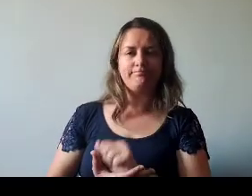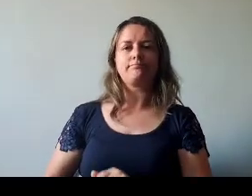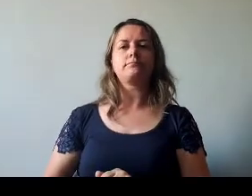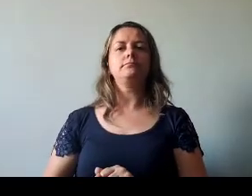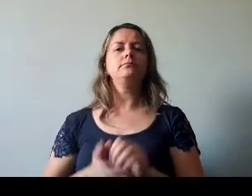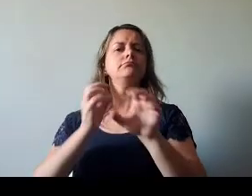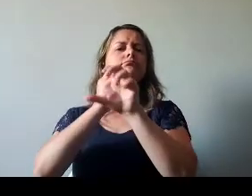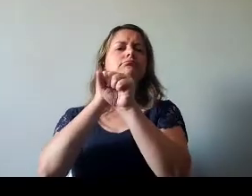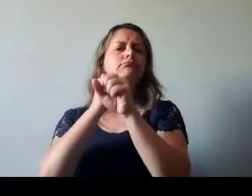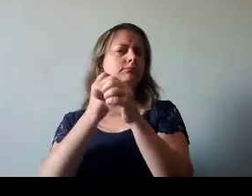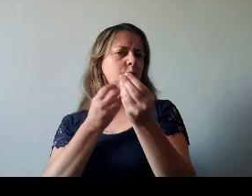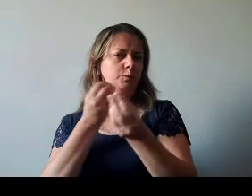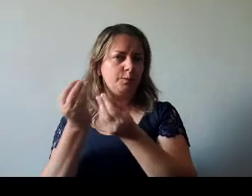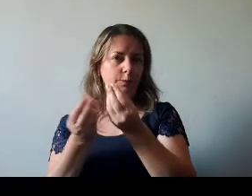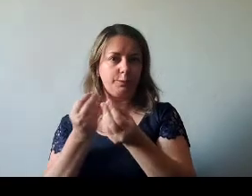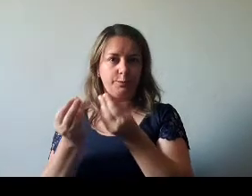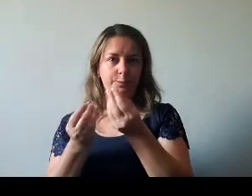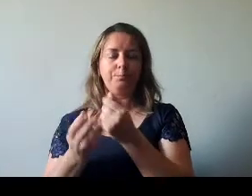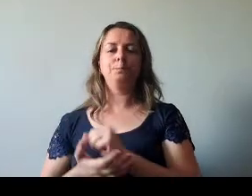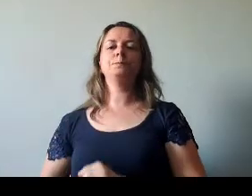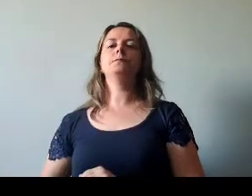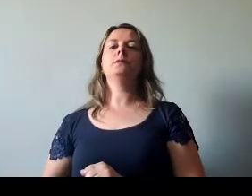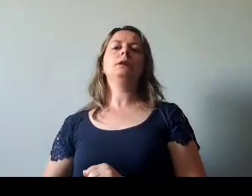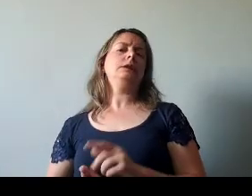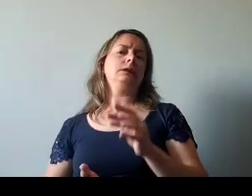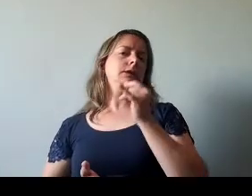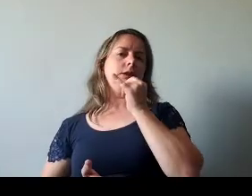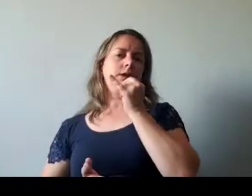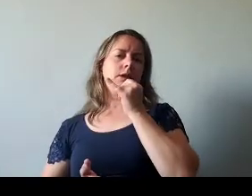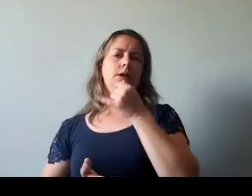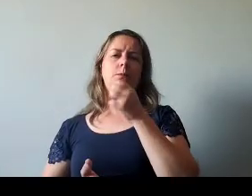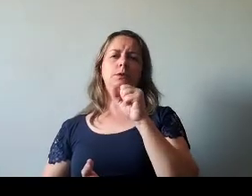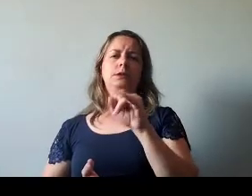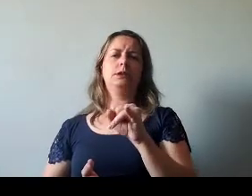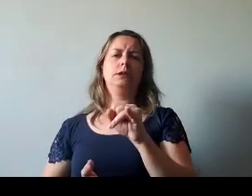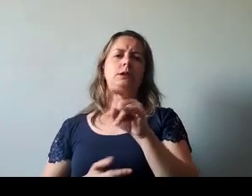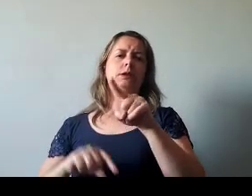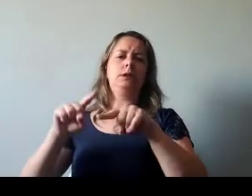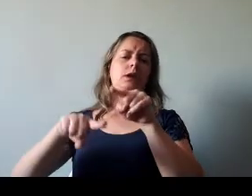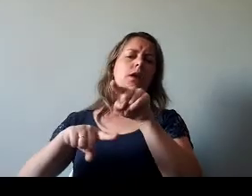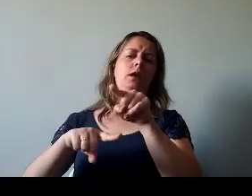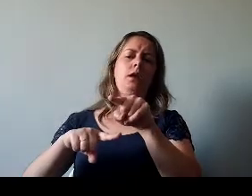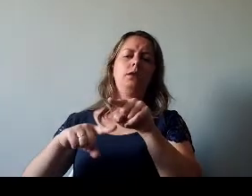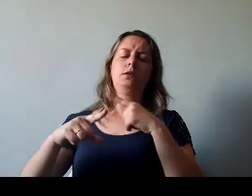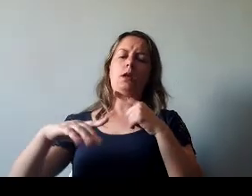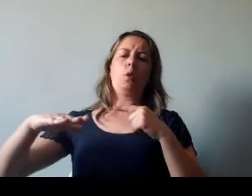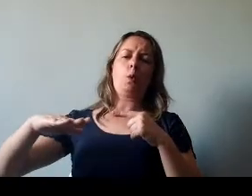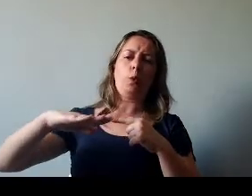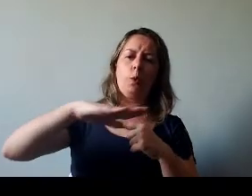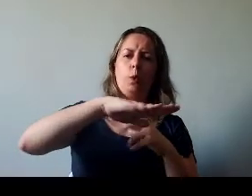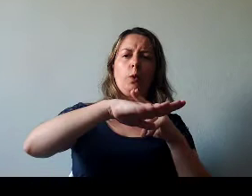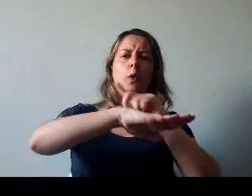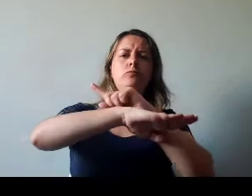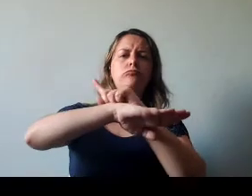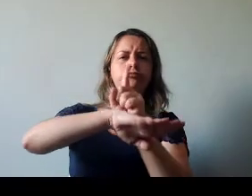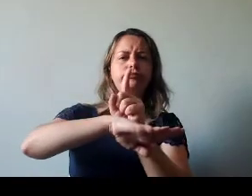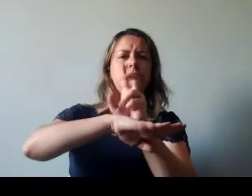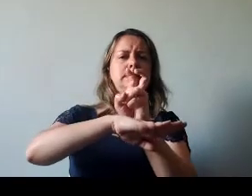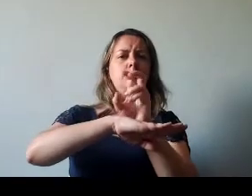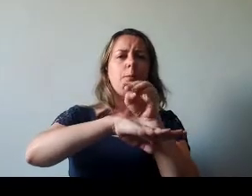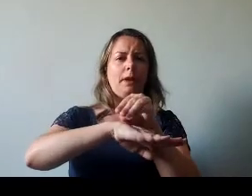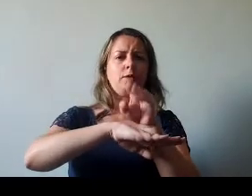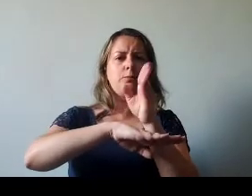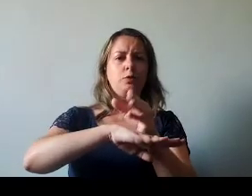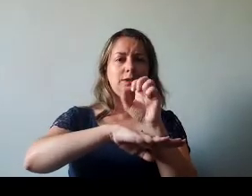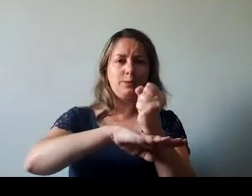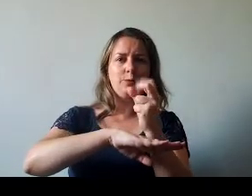feito. Digamos que você tem a velocidade aí, um corpo tem uma velocidade de 5 metros por segundo, seria esse carrinho aqui, num instante que a